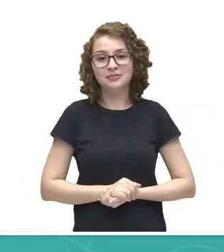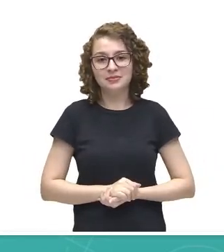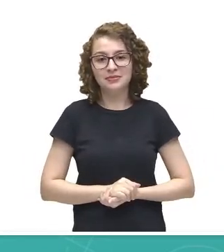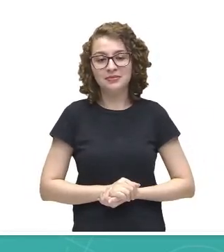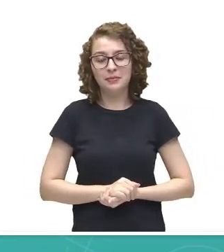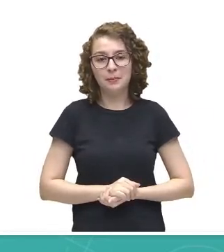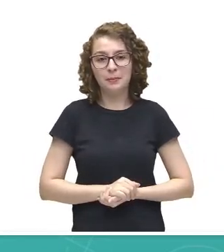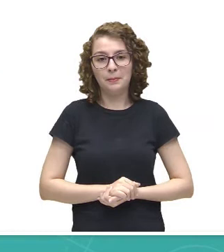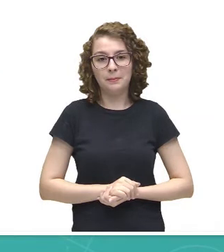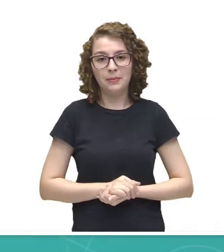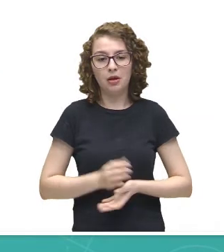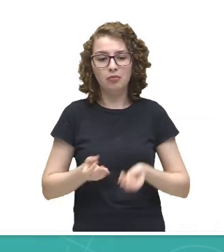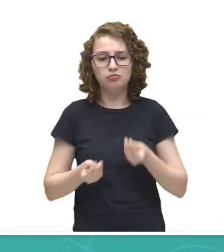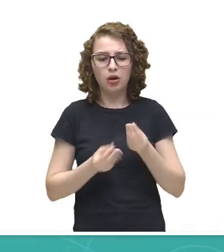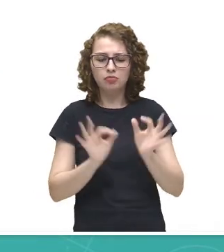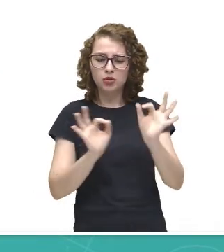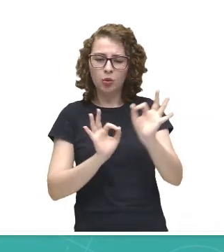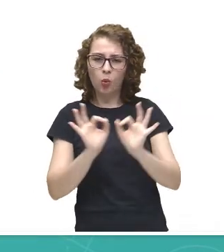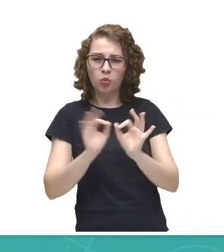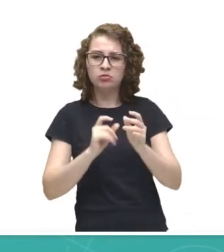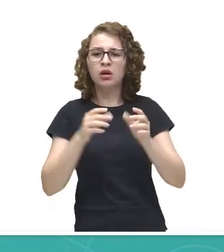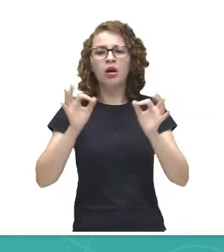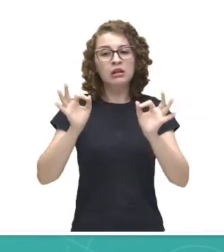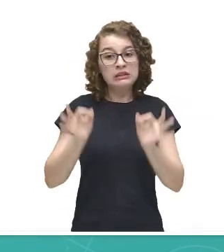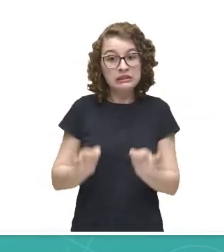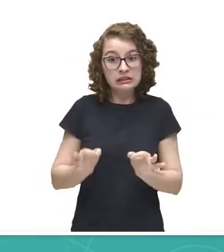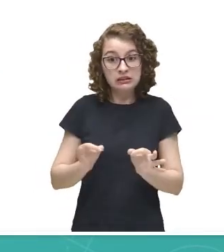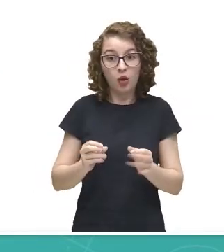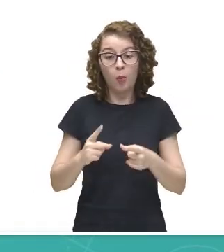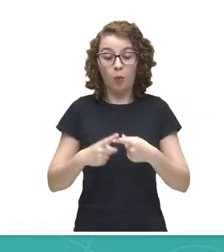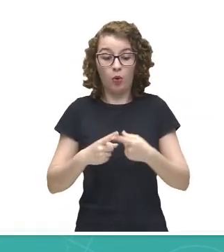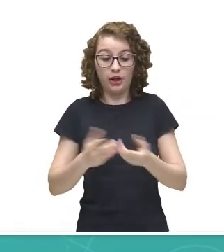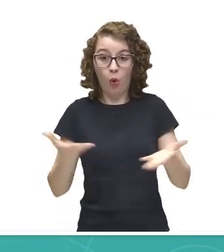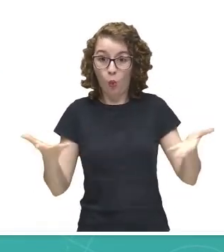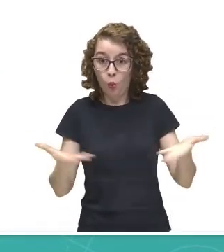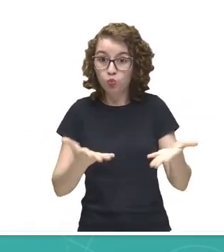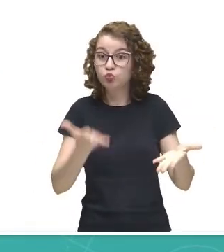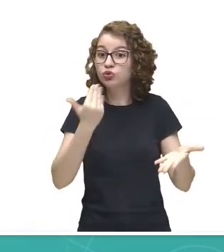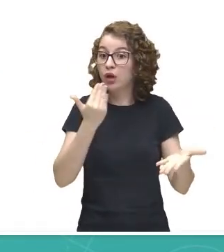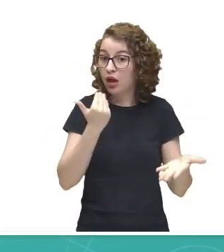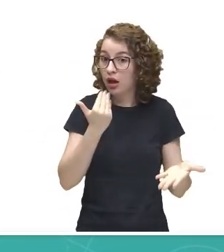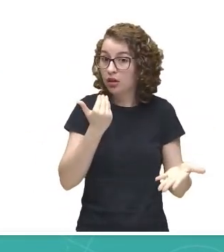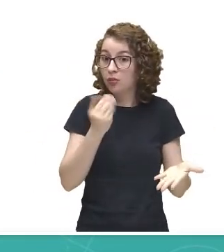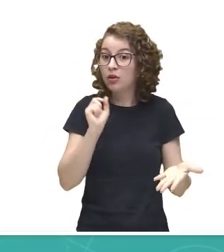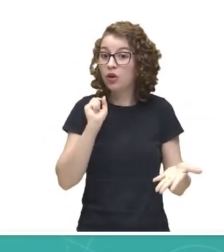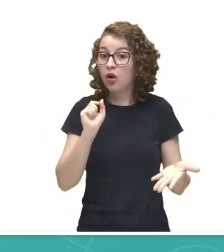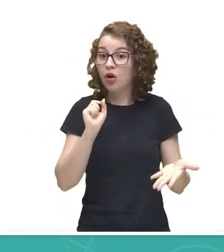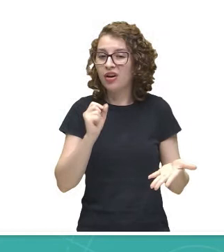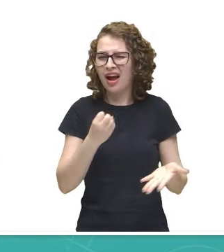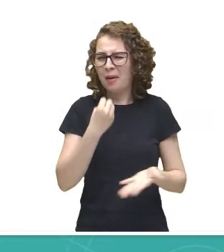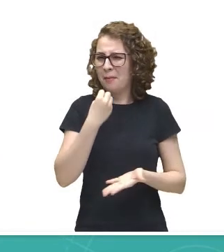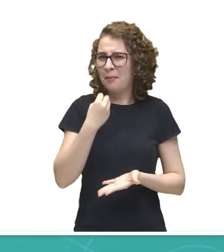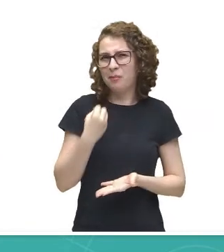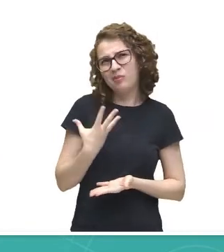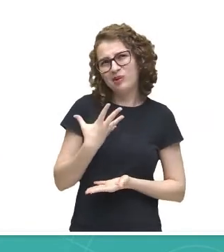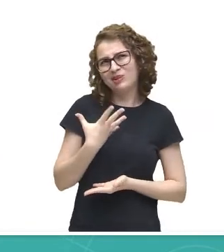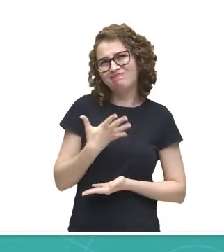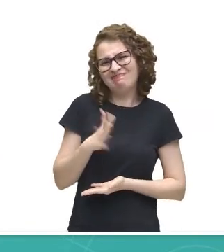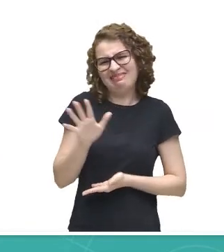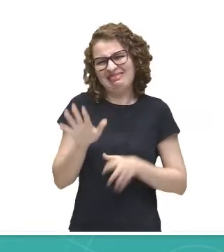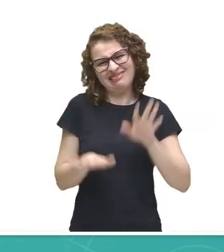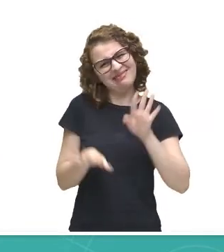forma correta. Até porque a gente sabe que hoje a nossa alimentação, ela não é tão boa assim,